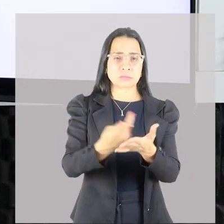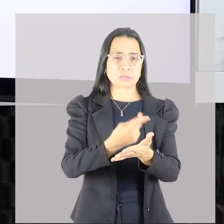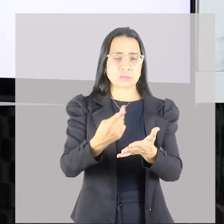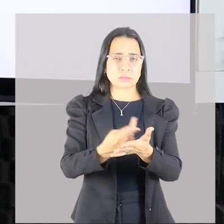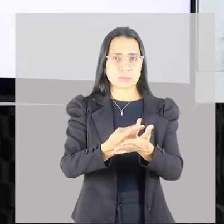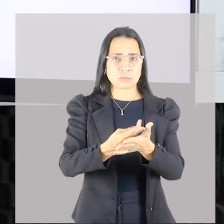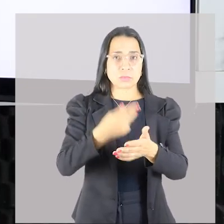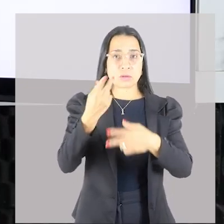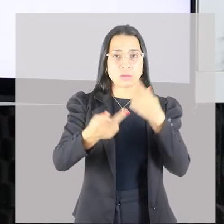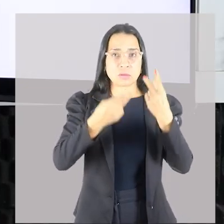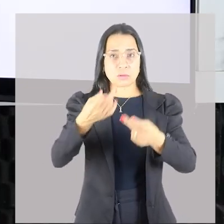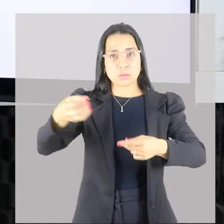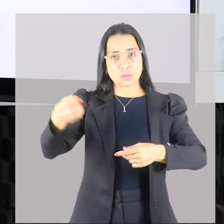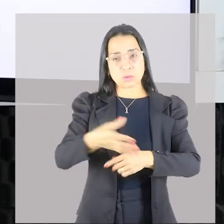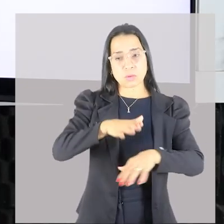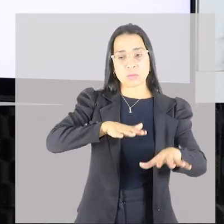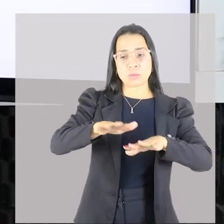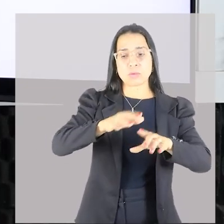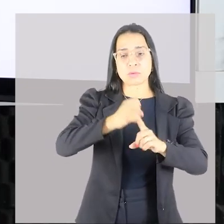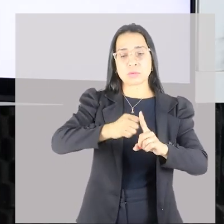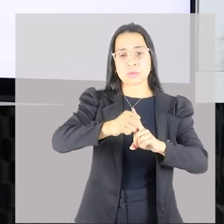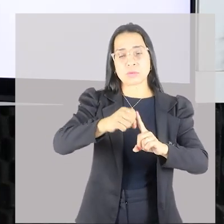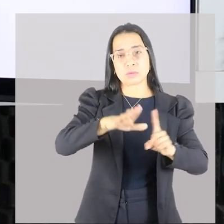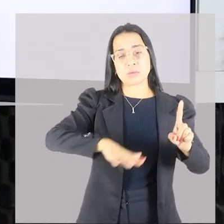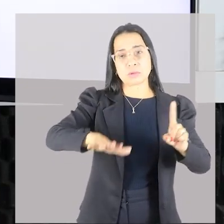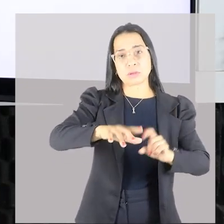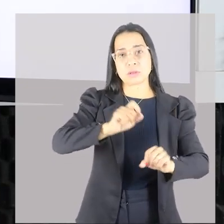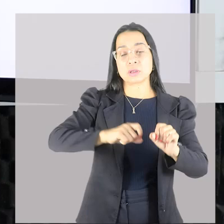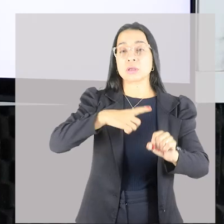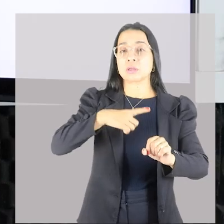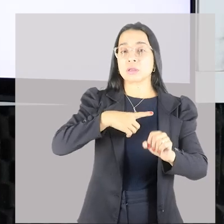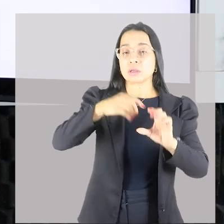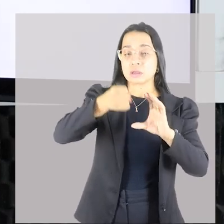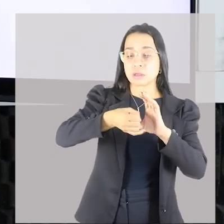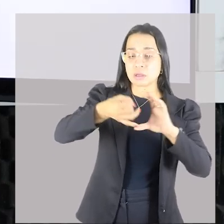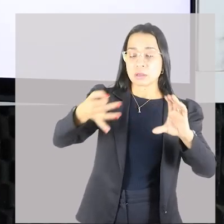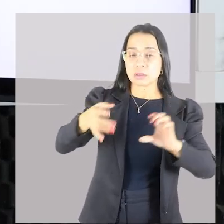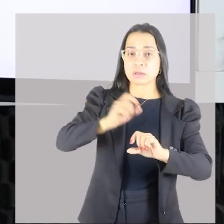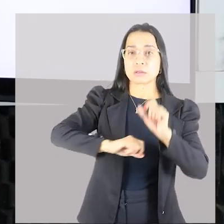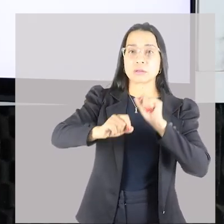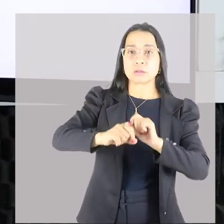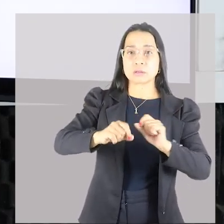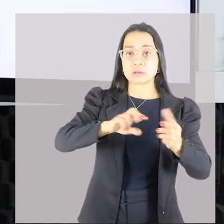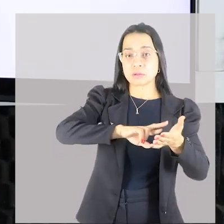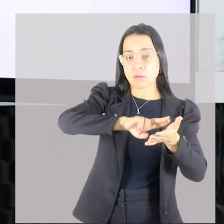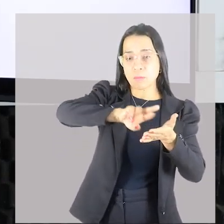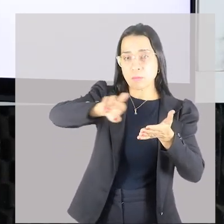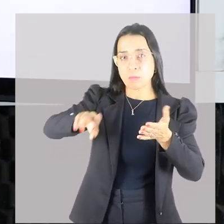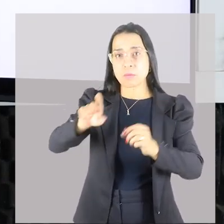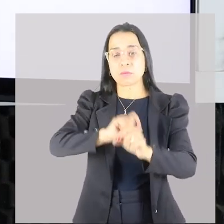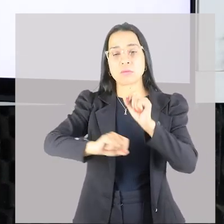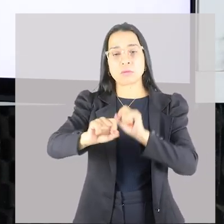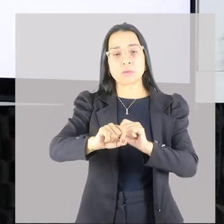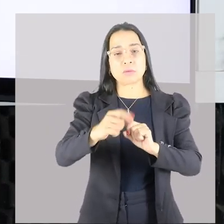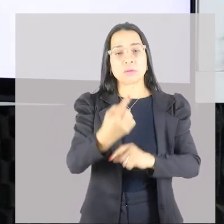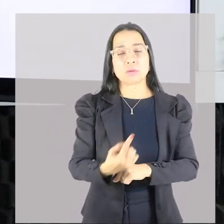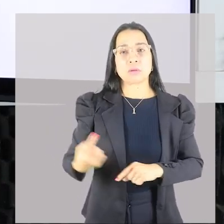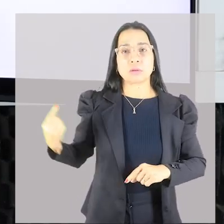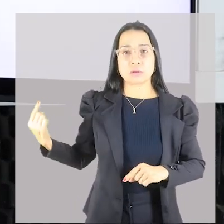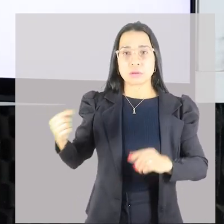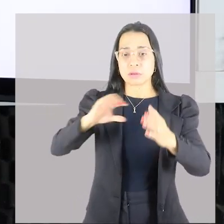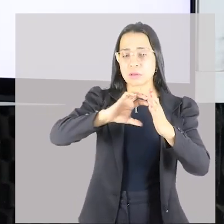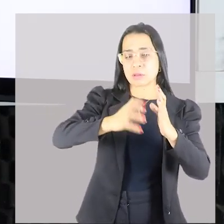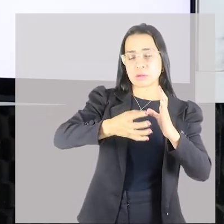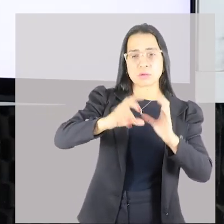novos movimentos sociais, que têm características de pluralidade, né, de pautas diversas. Aqui,